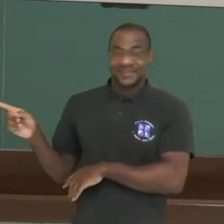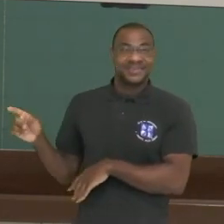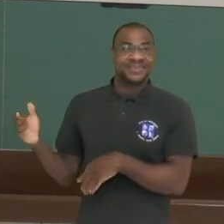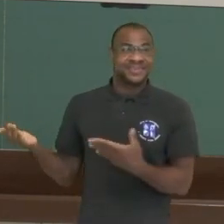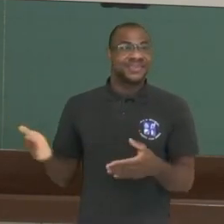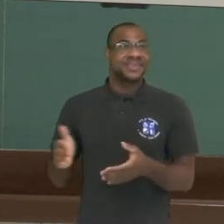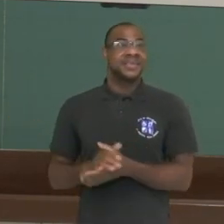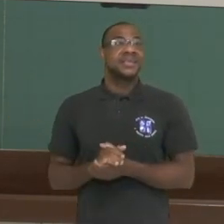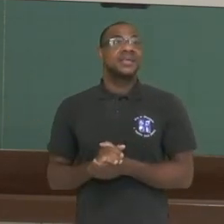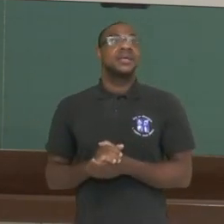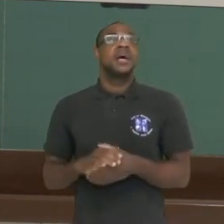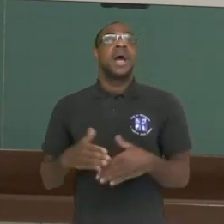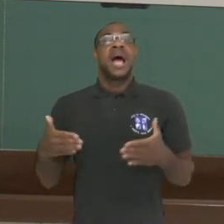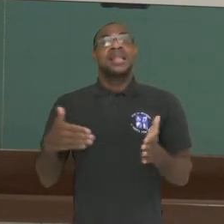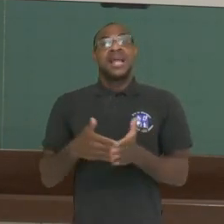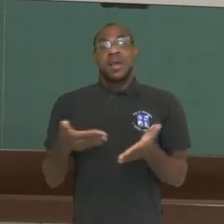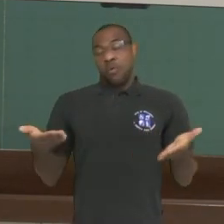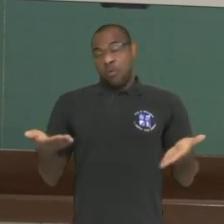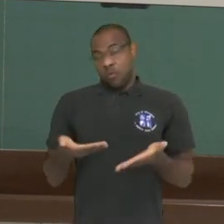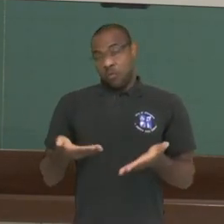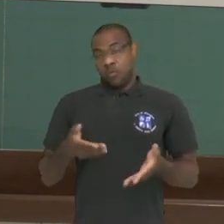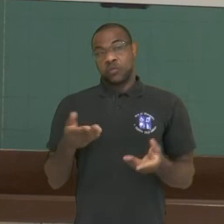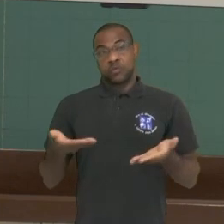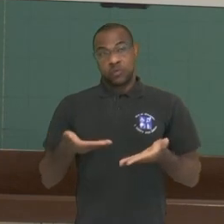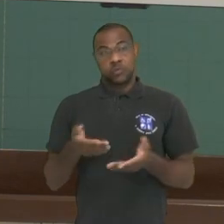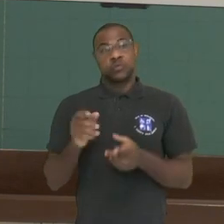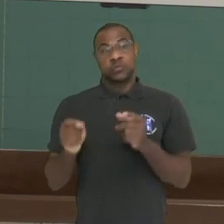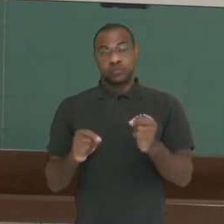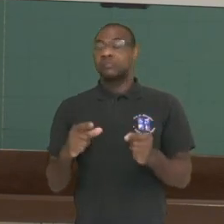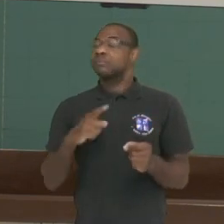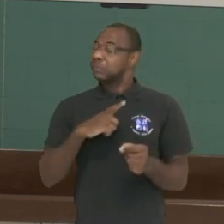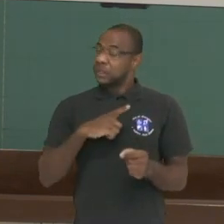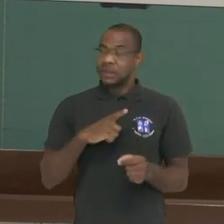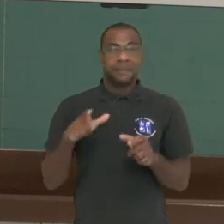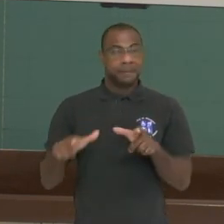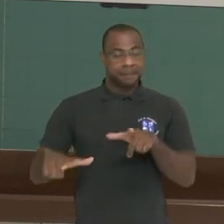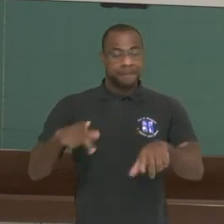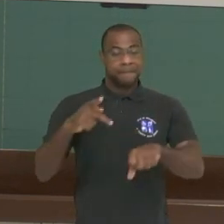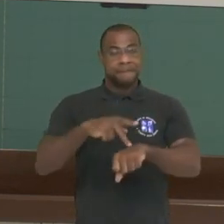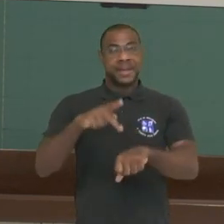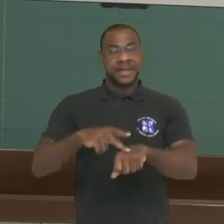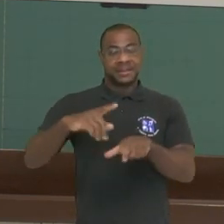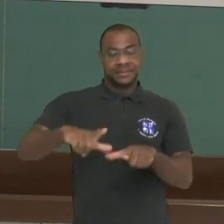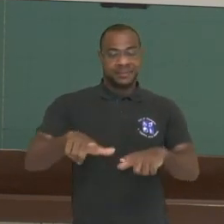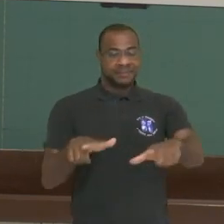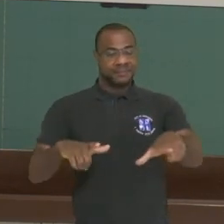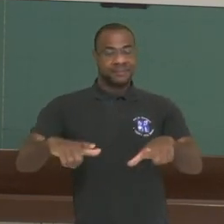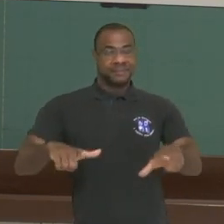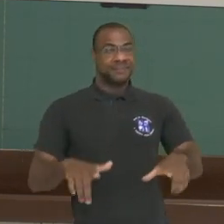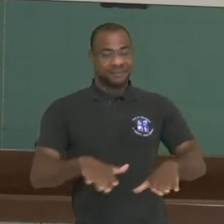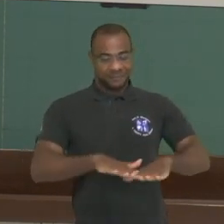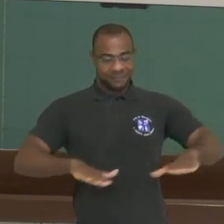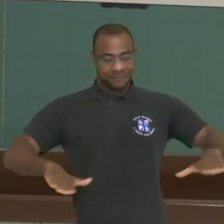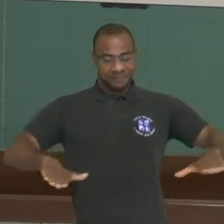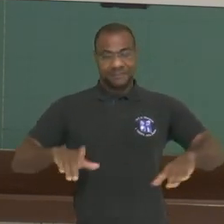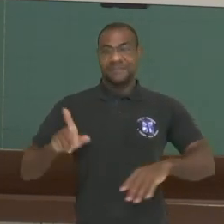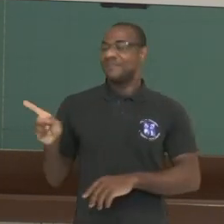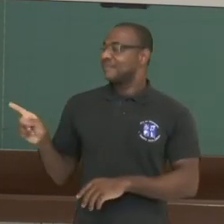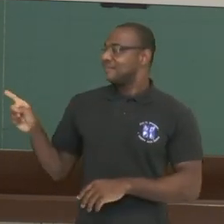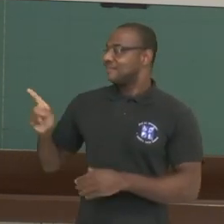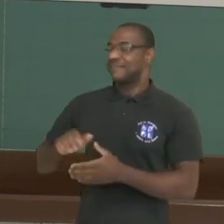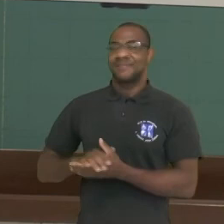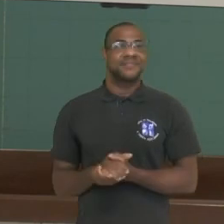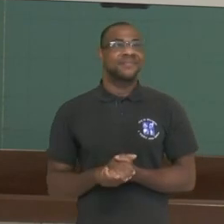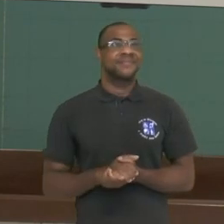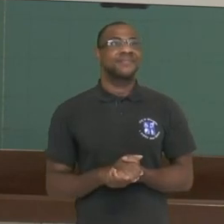que muitas até hoje, nos dias atuais, ainda existem. E isso chama atenção pela